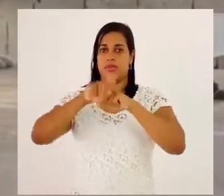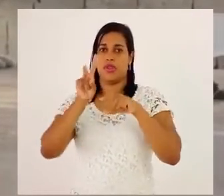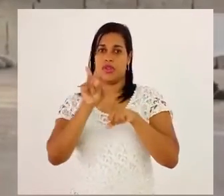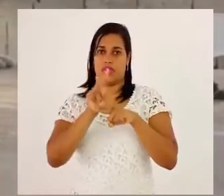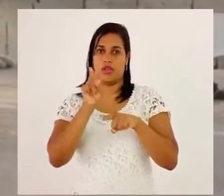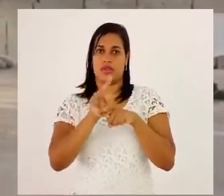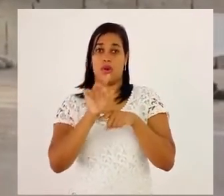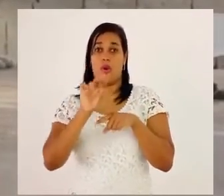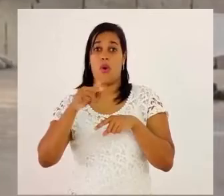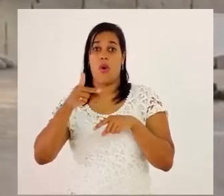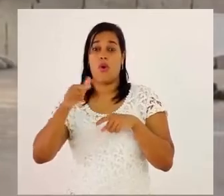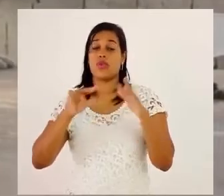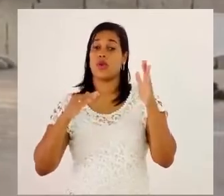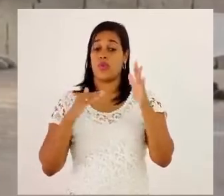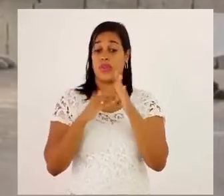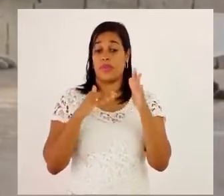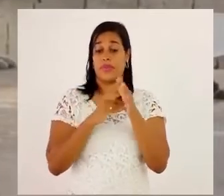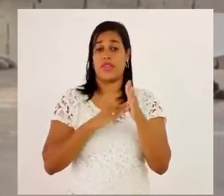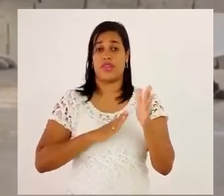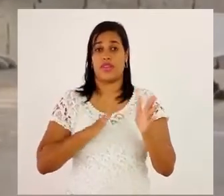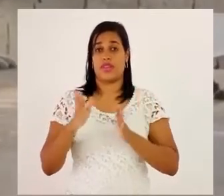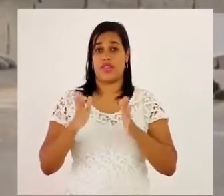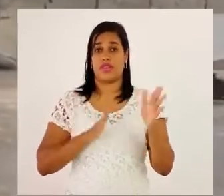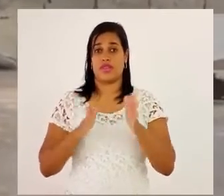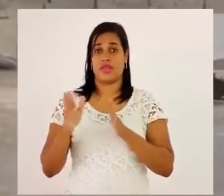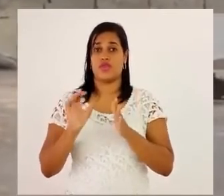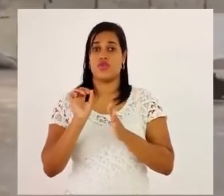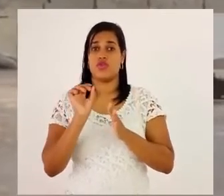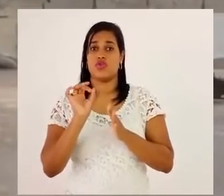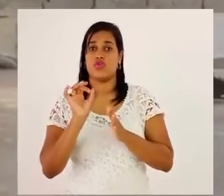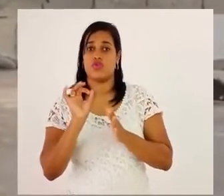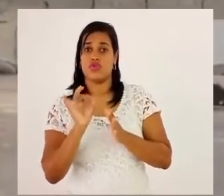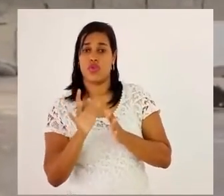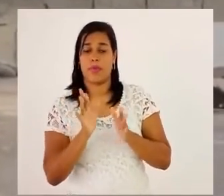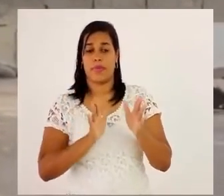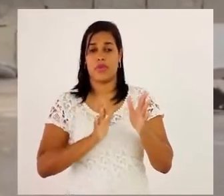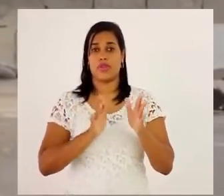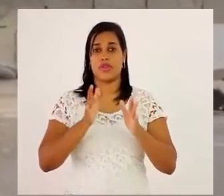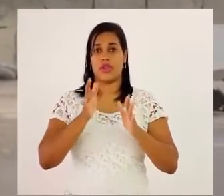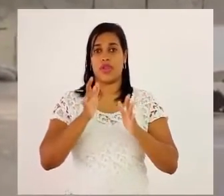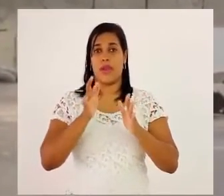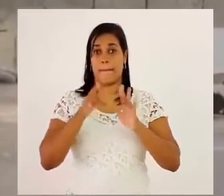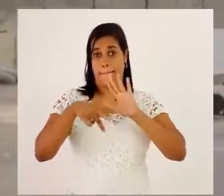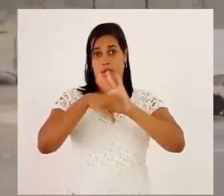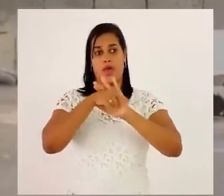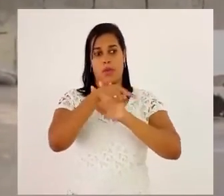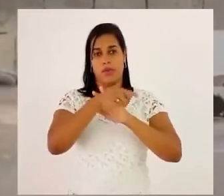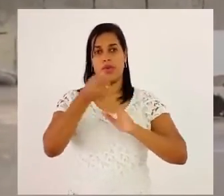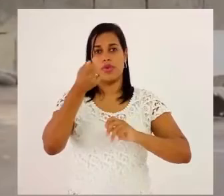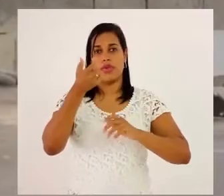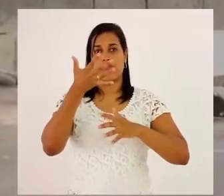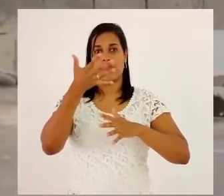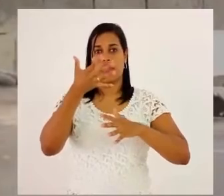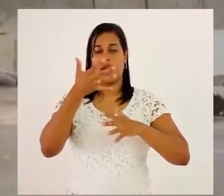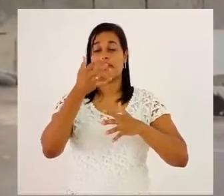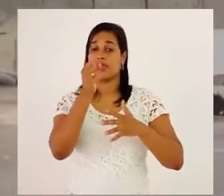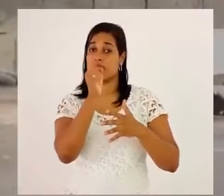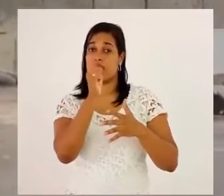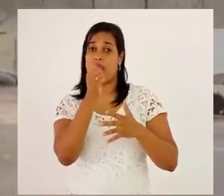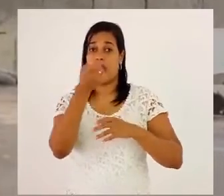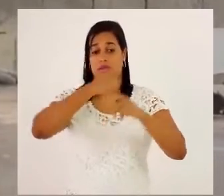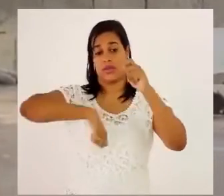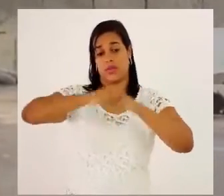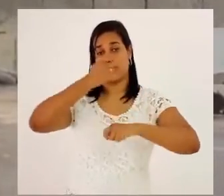poderia ser o limite de acesso. Só pode operar a máquina quem é profissional qualificado para isso. Isso é uma medida